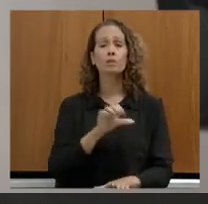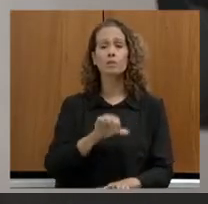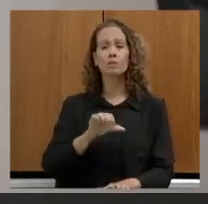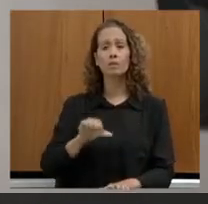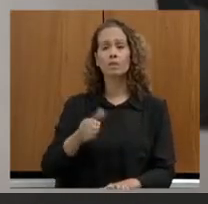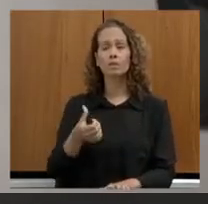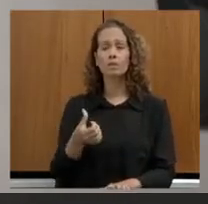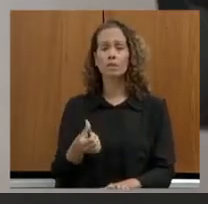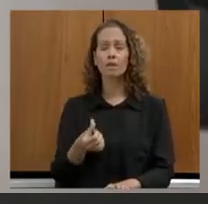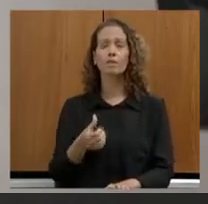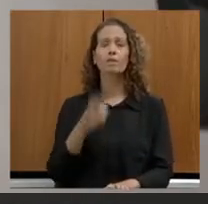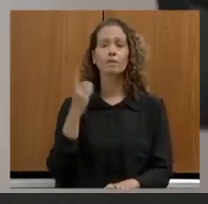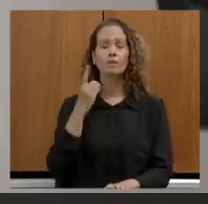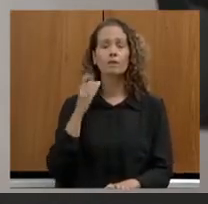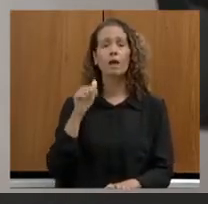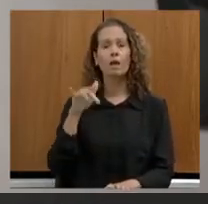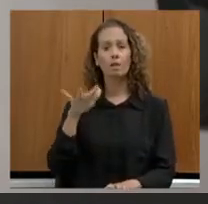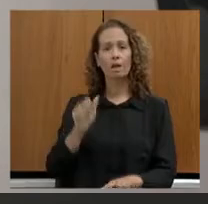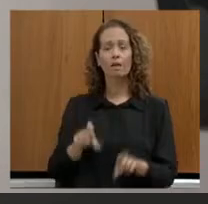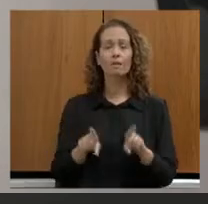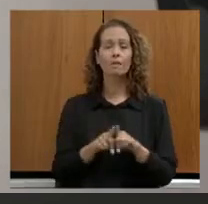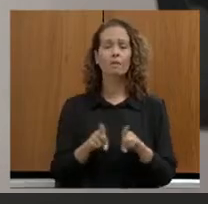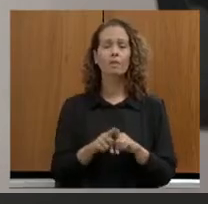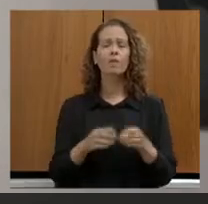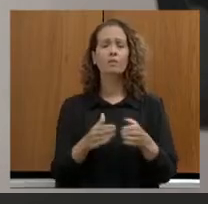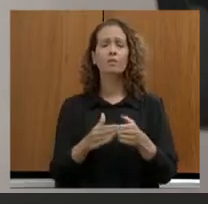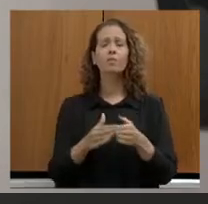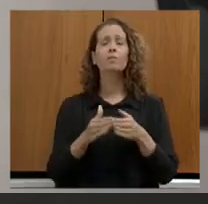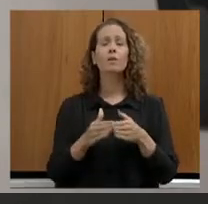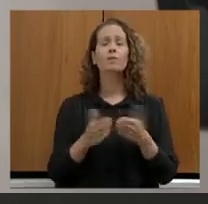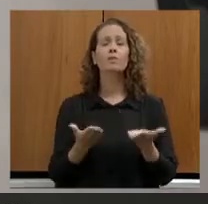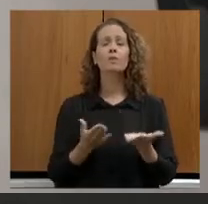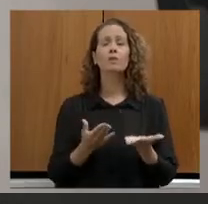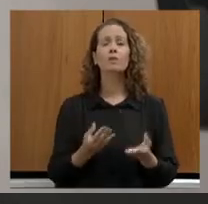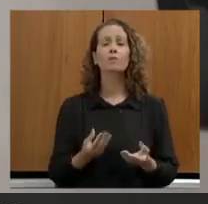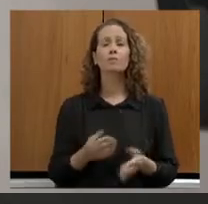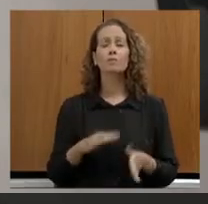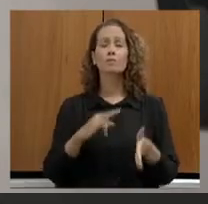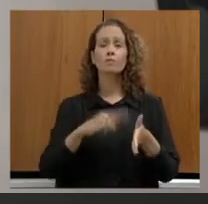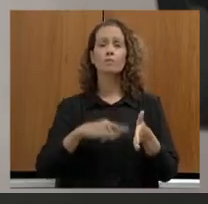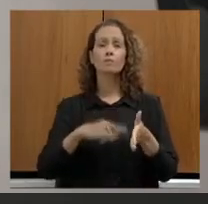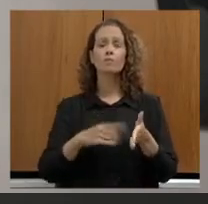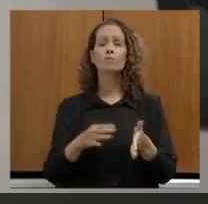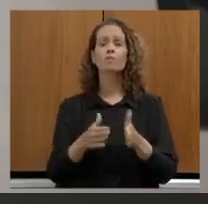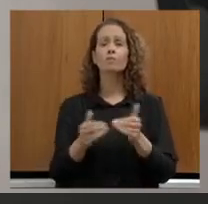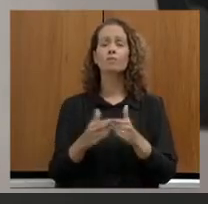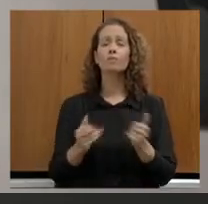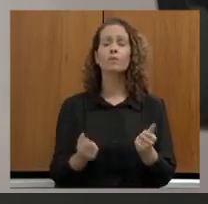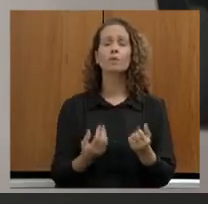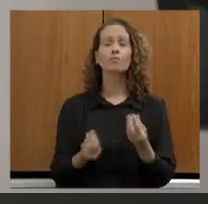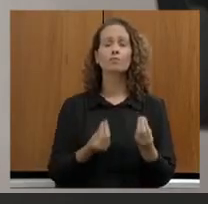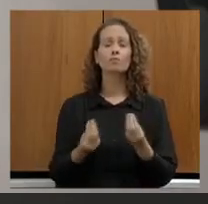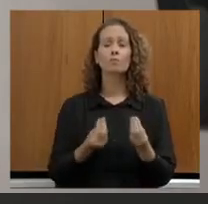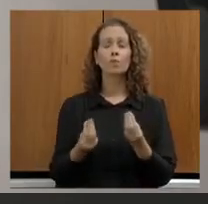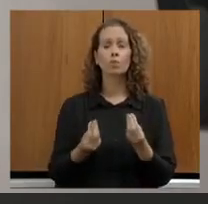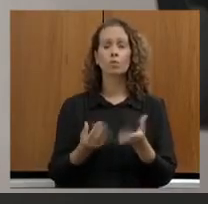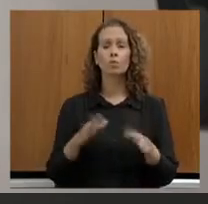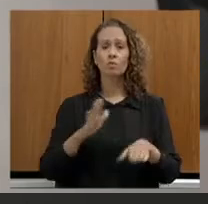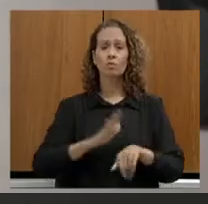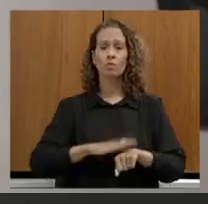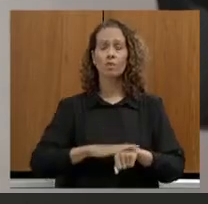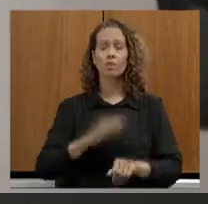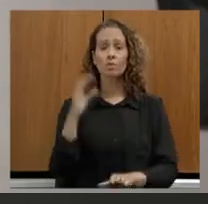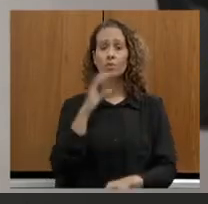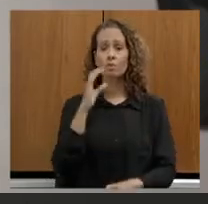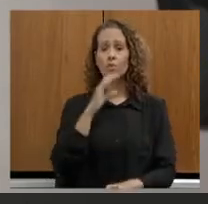10/1996 de autoria da deputada anuidade Jesus é que seja encaminhada à secretaria estado educação pediu de providências para que seja viabilizado com